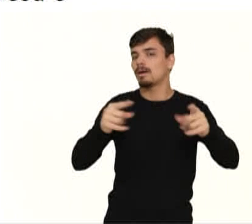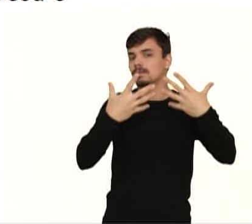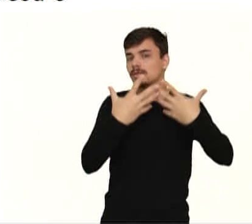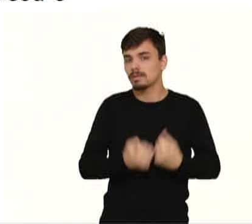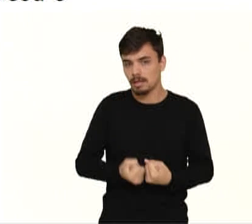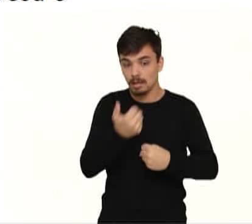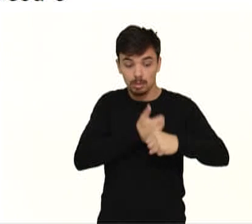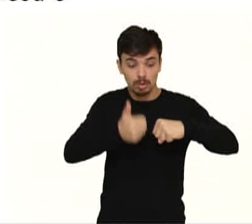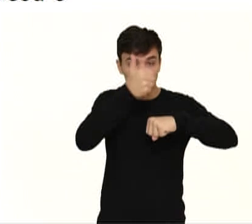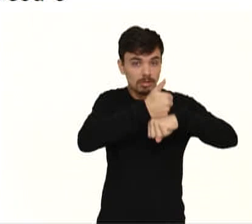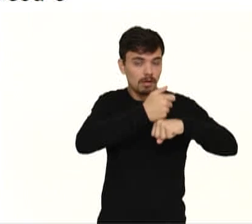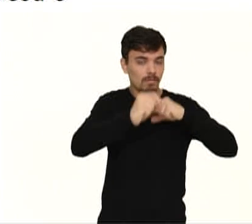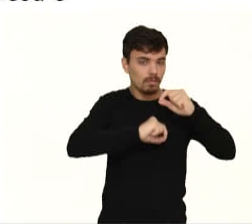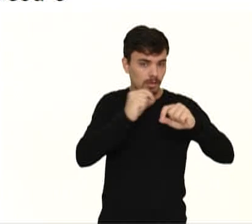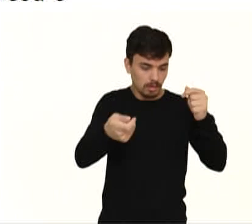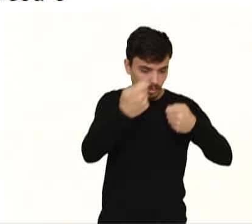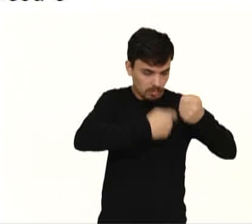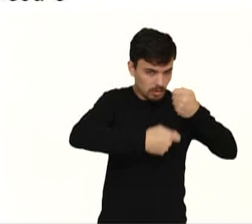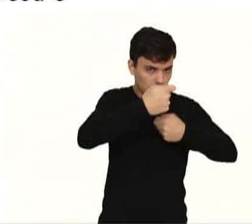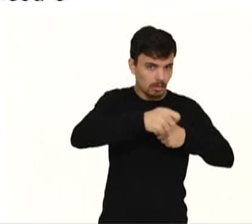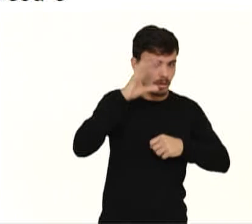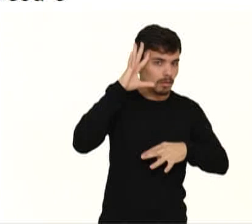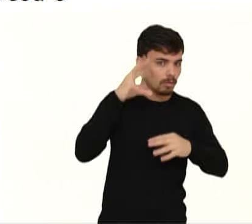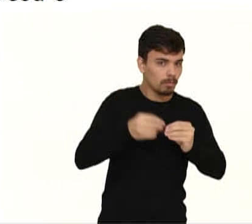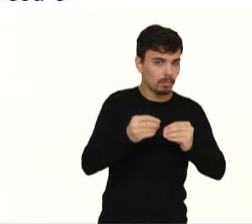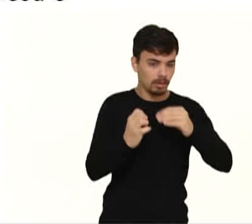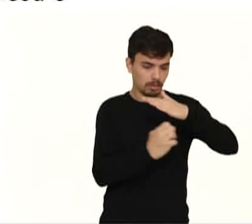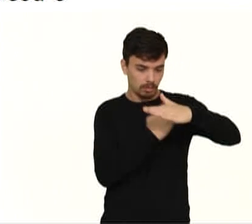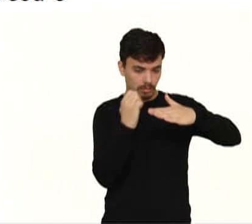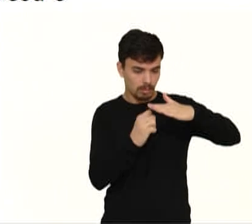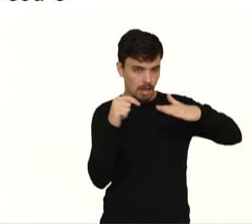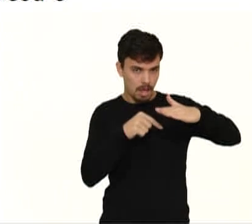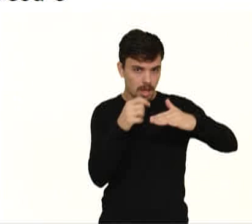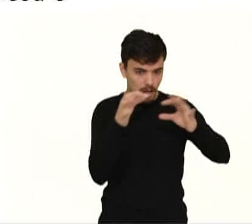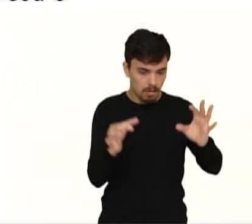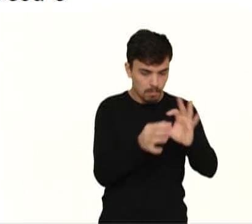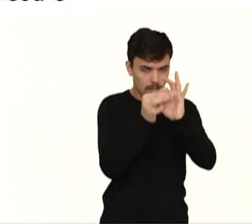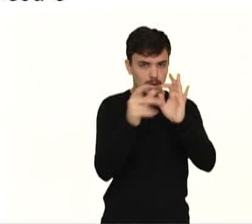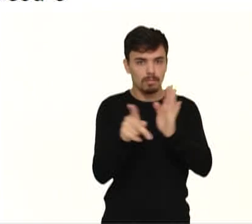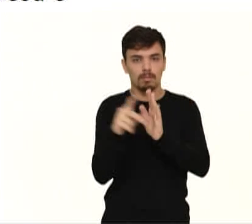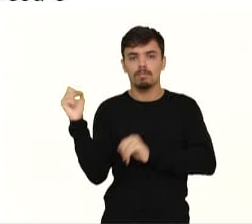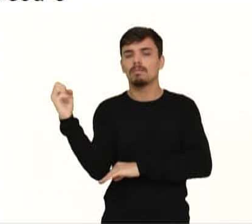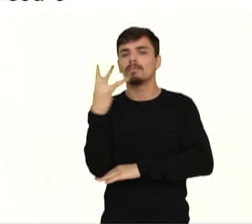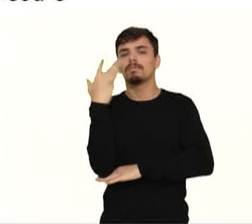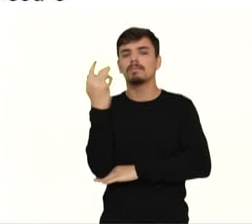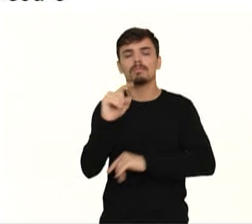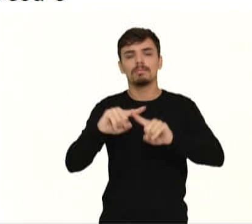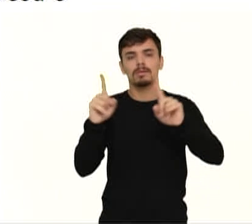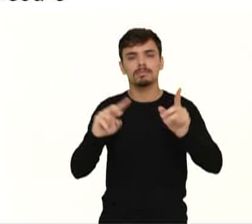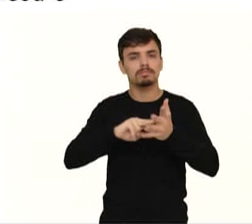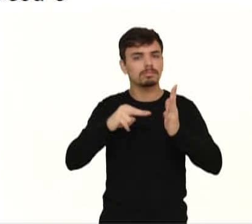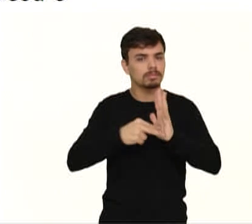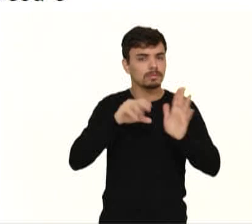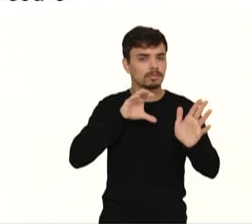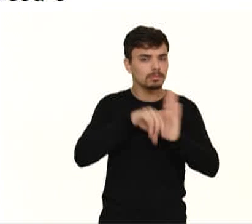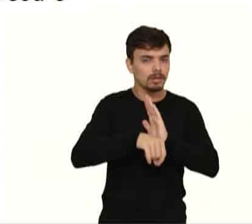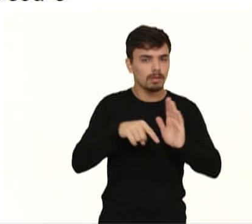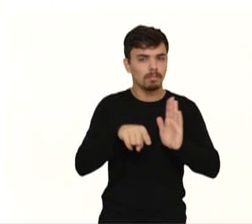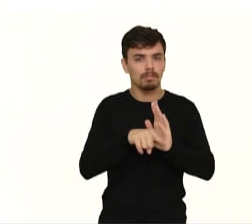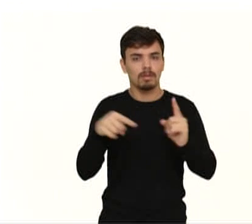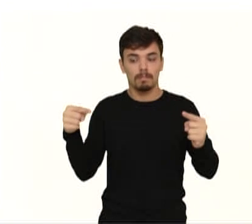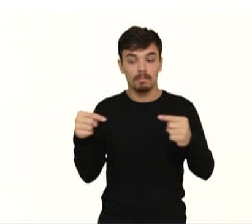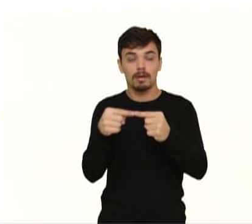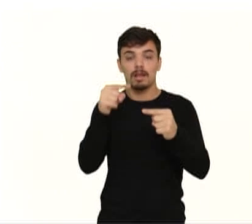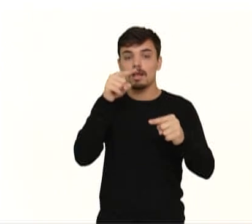chefe do departamento de administração entende que a empresa é parte do ecossistema, a definição que mais se aproxima dessa concepção